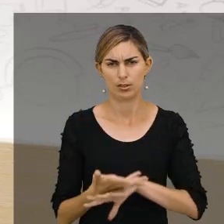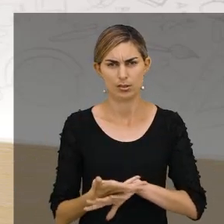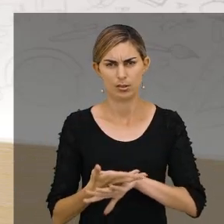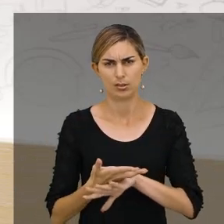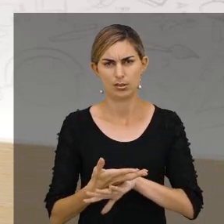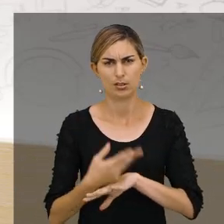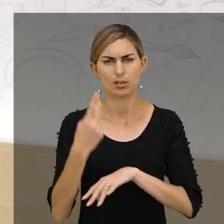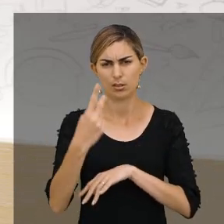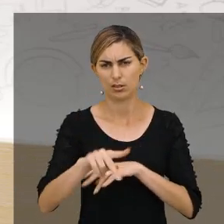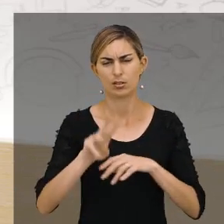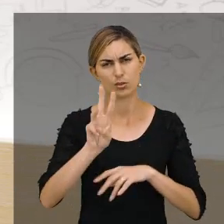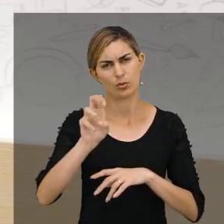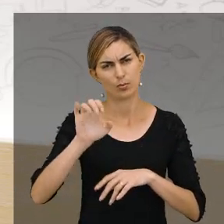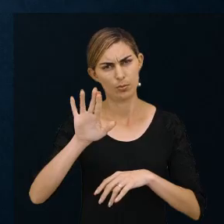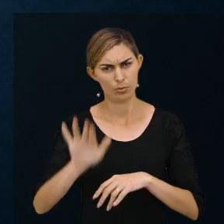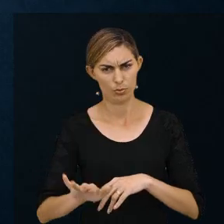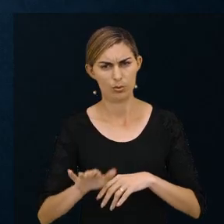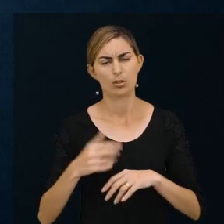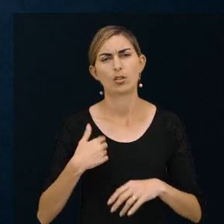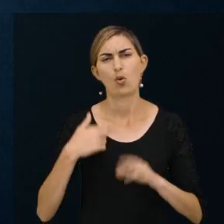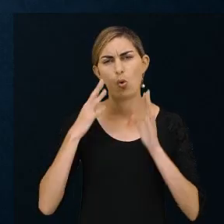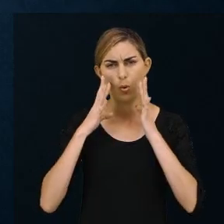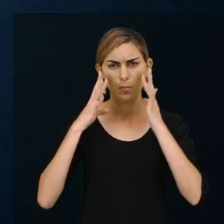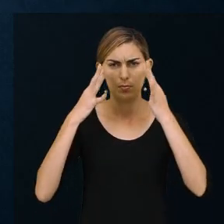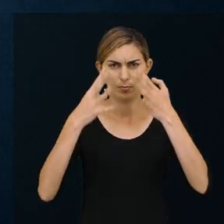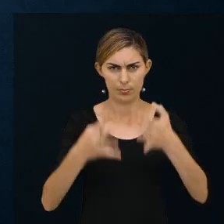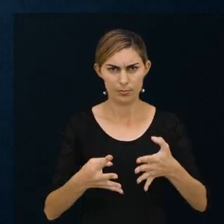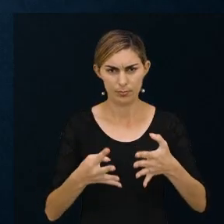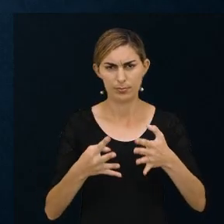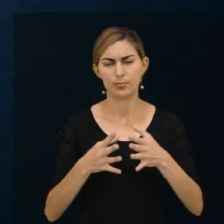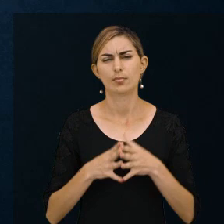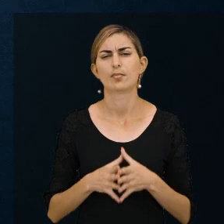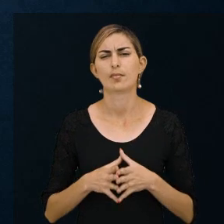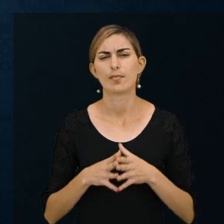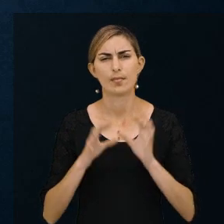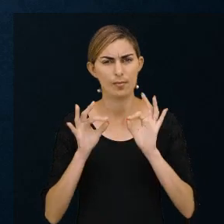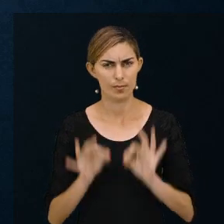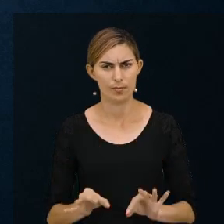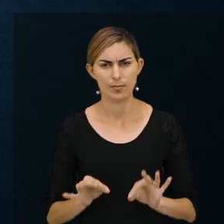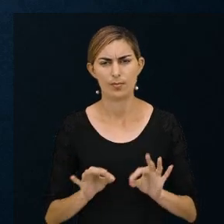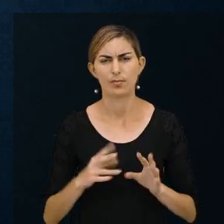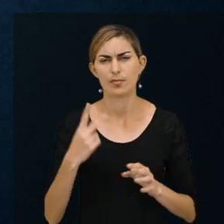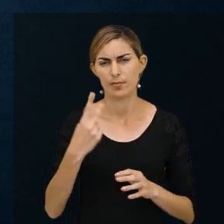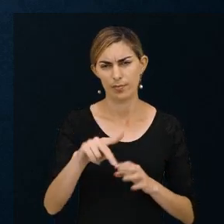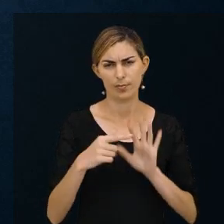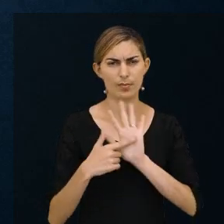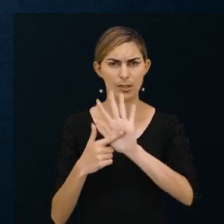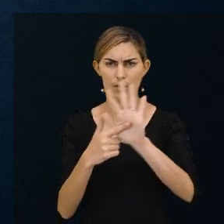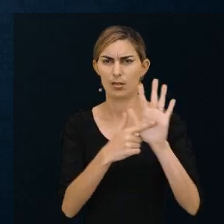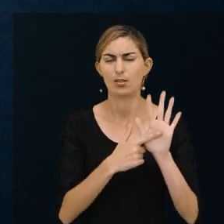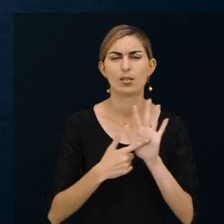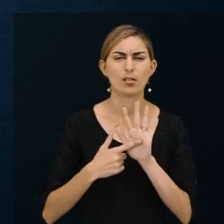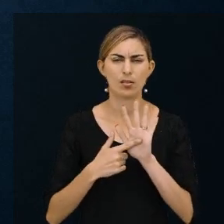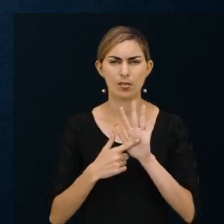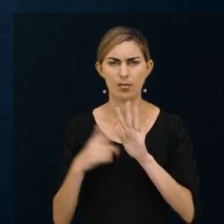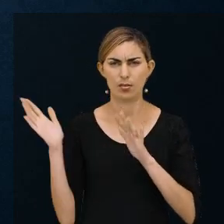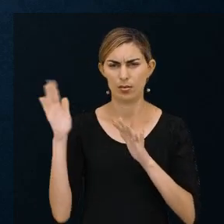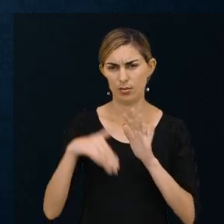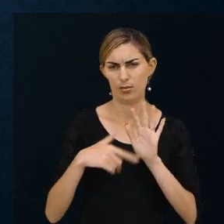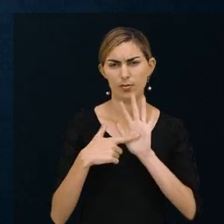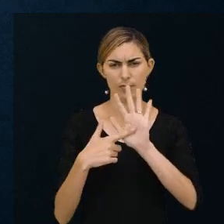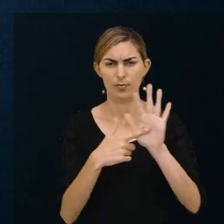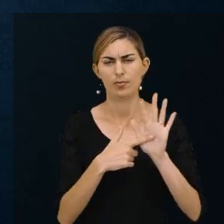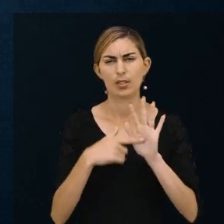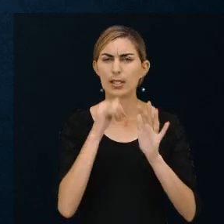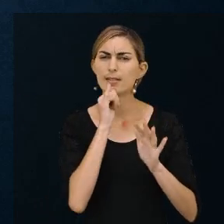competência deste e-book. Então, observem, tá certo? Nesta imagem que eu estou